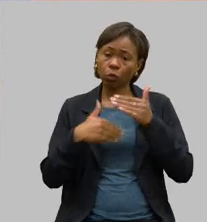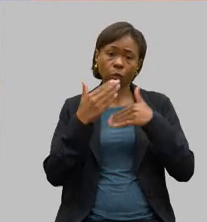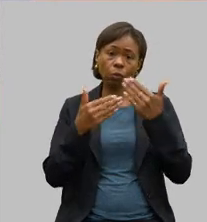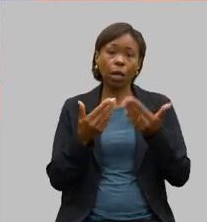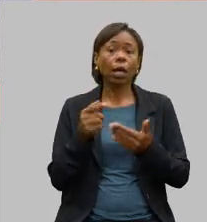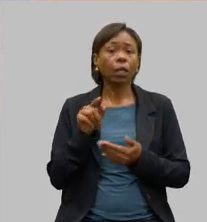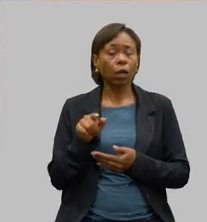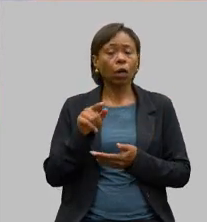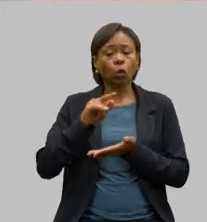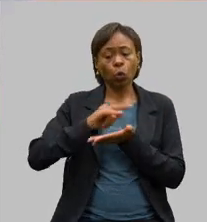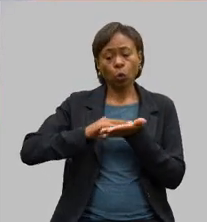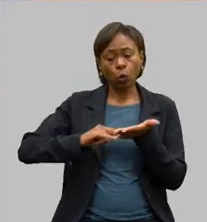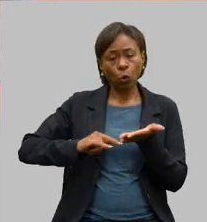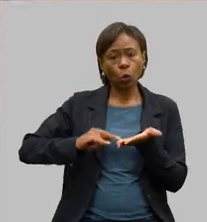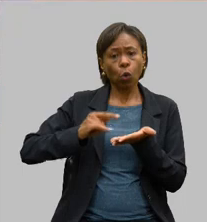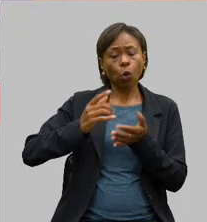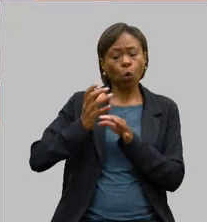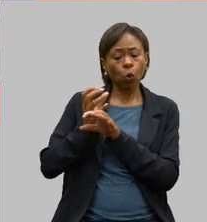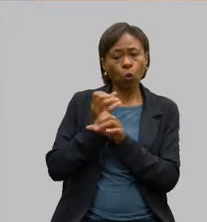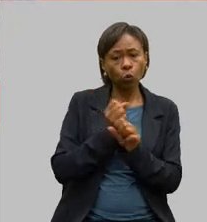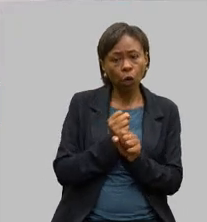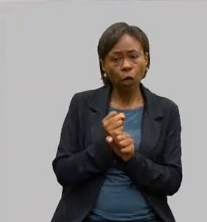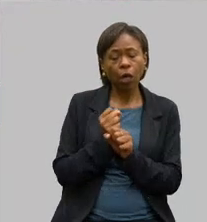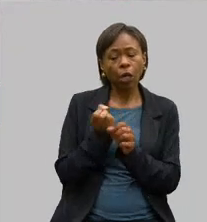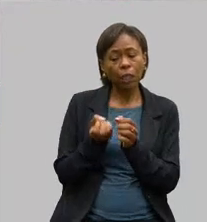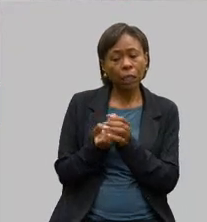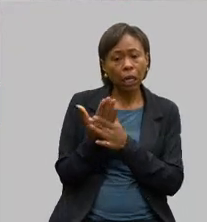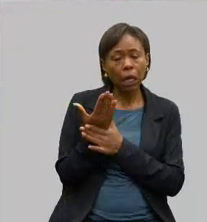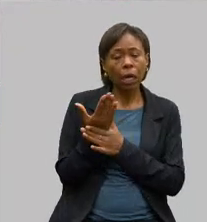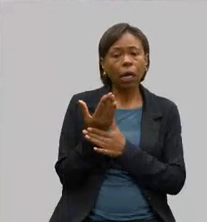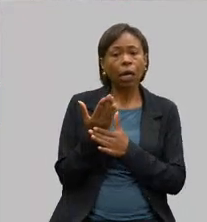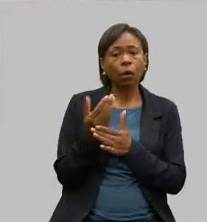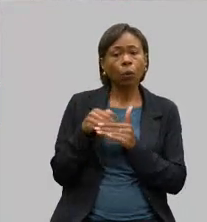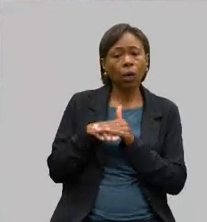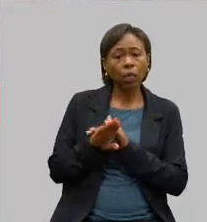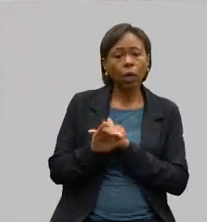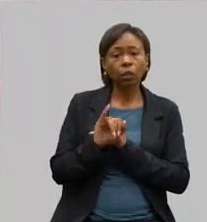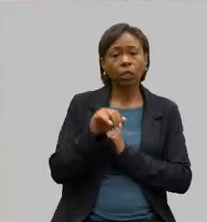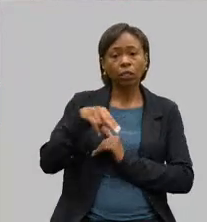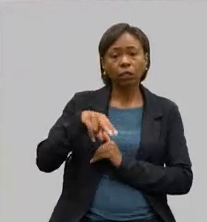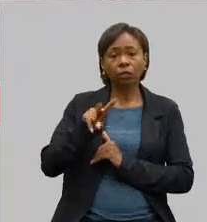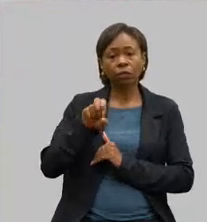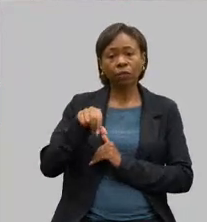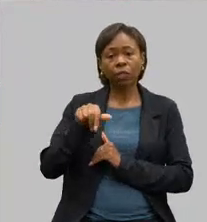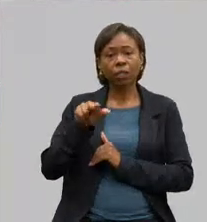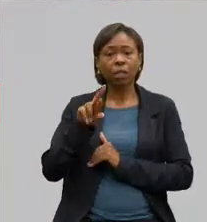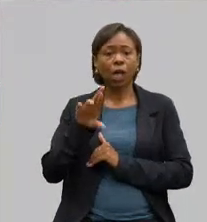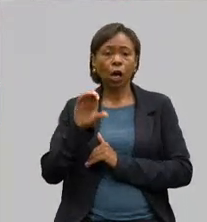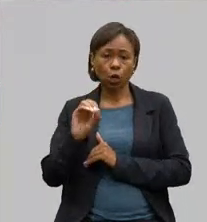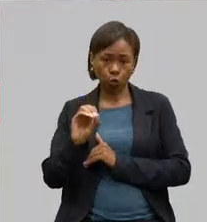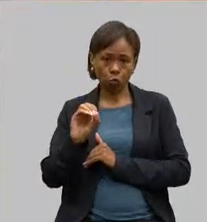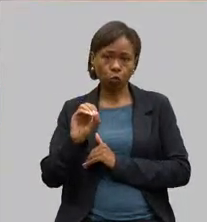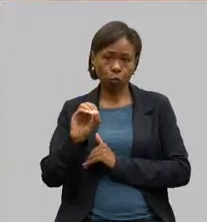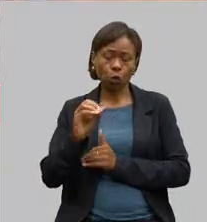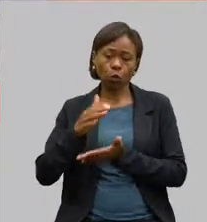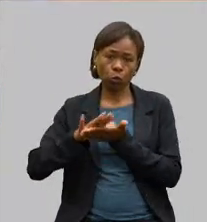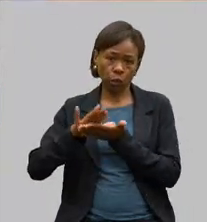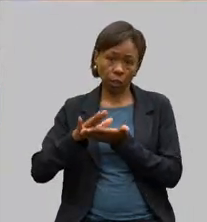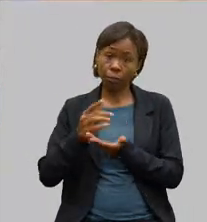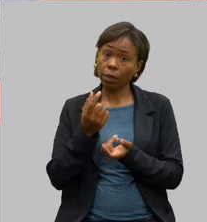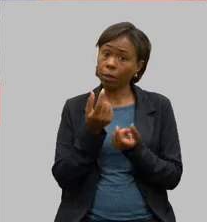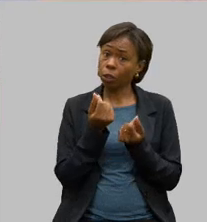pessoas não se reconhecem nele então eu tenho uma preocupação conclui por favor é preciso investimento